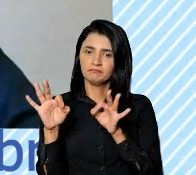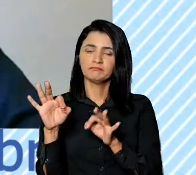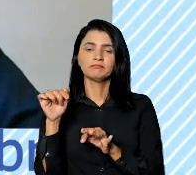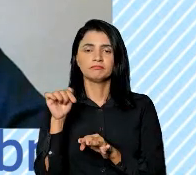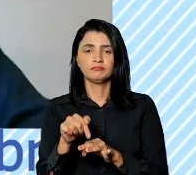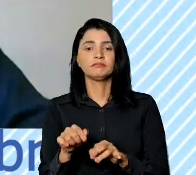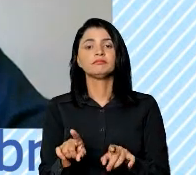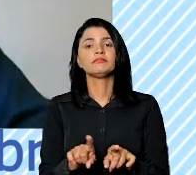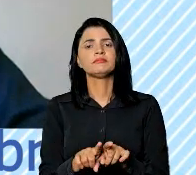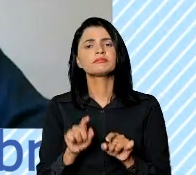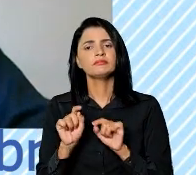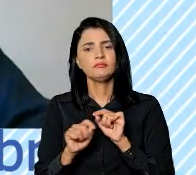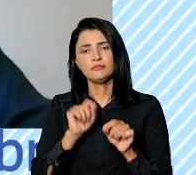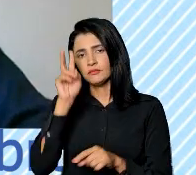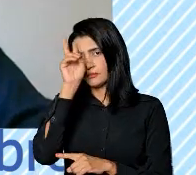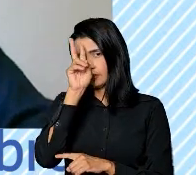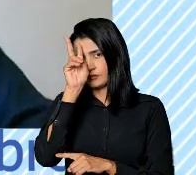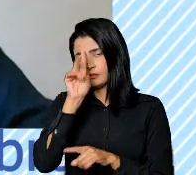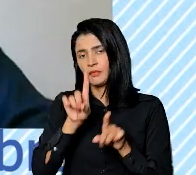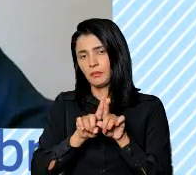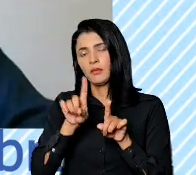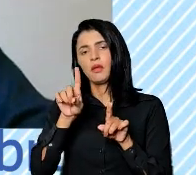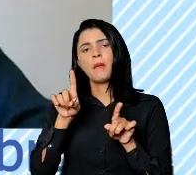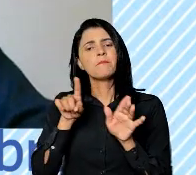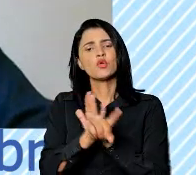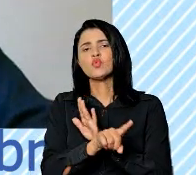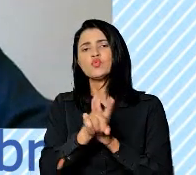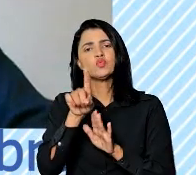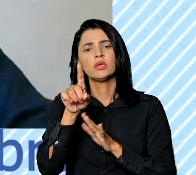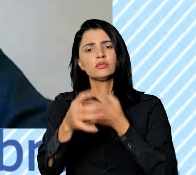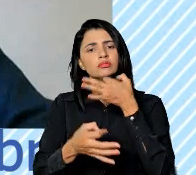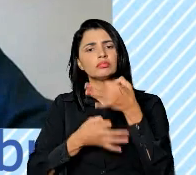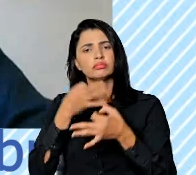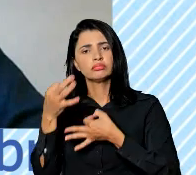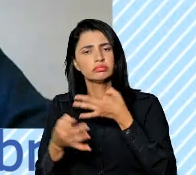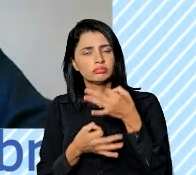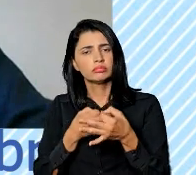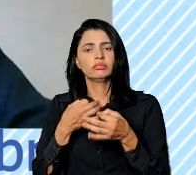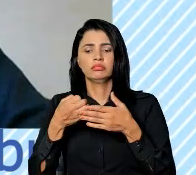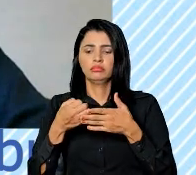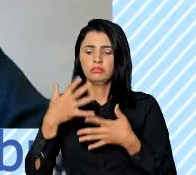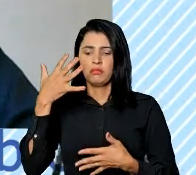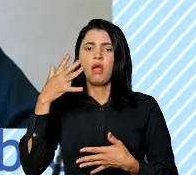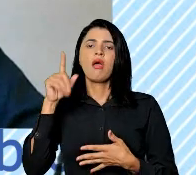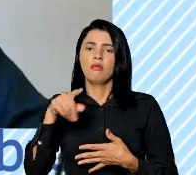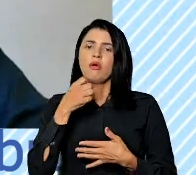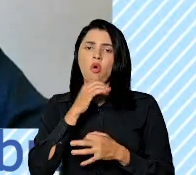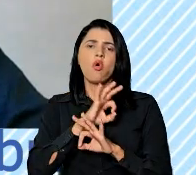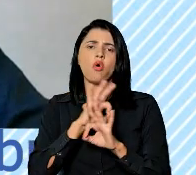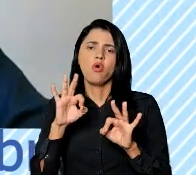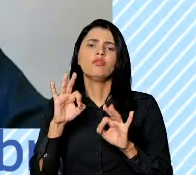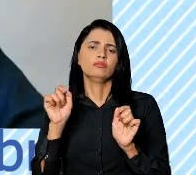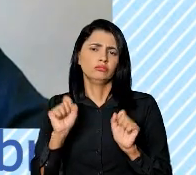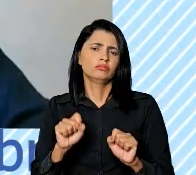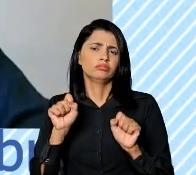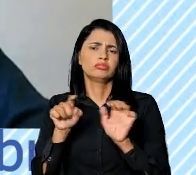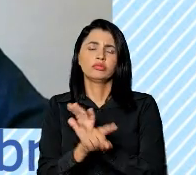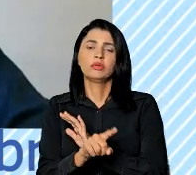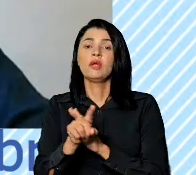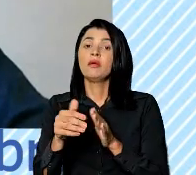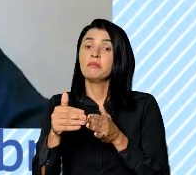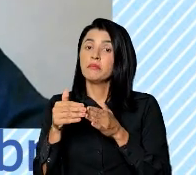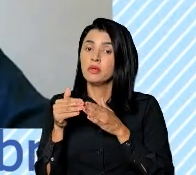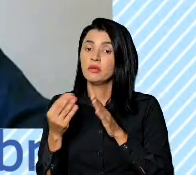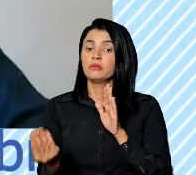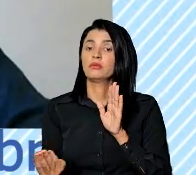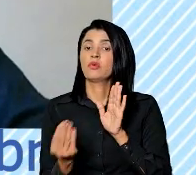e lembro que as perguntas, os comentários no chat são sempre muito bem-vindos. Só peço que